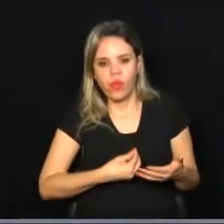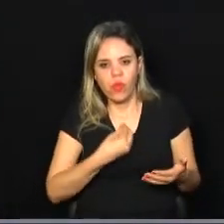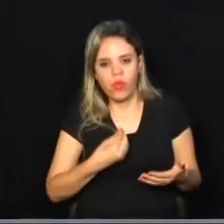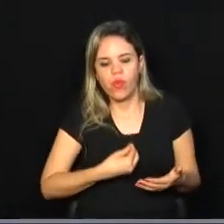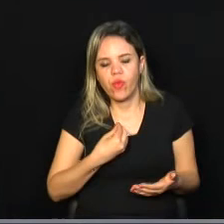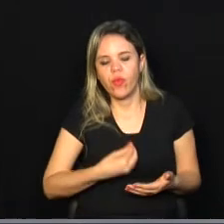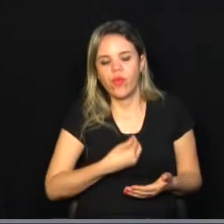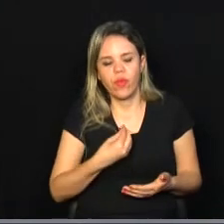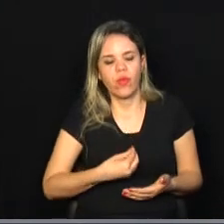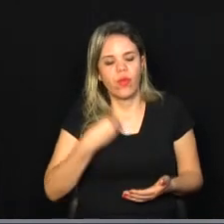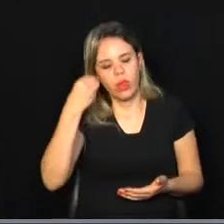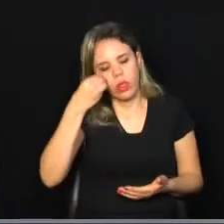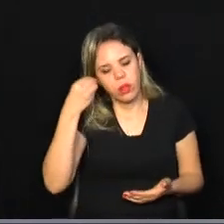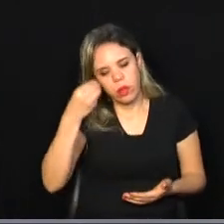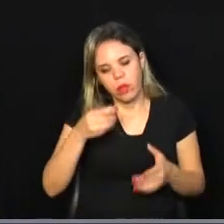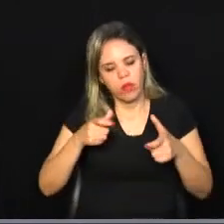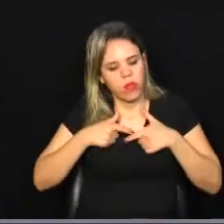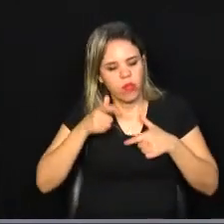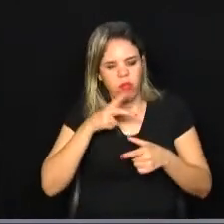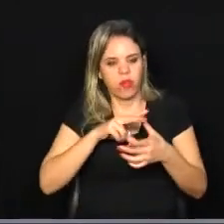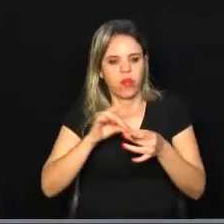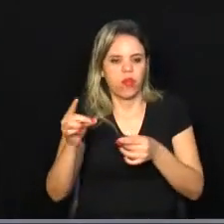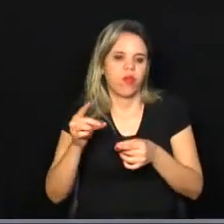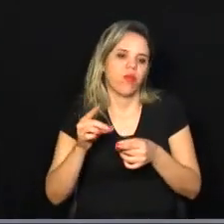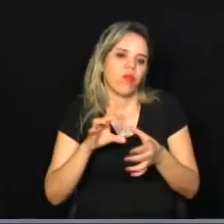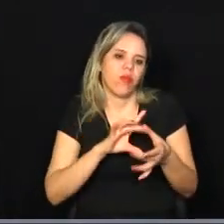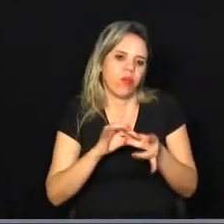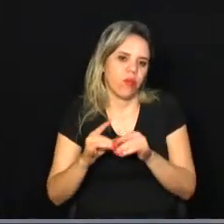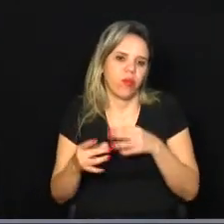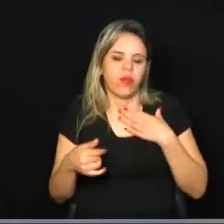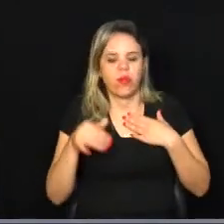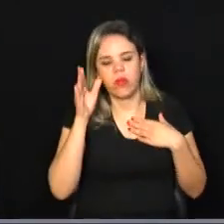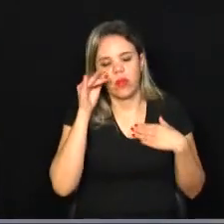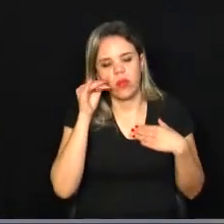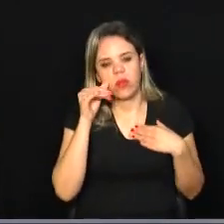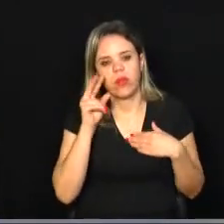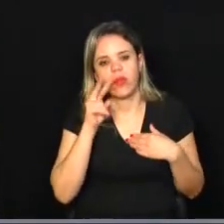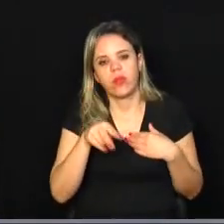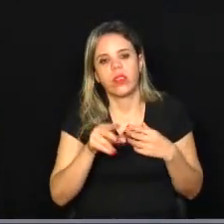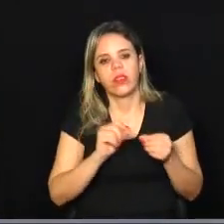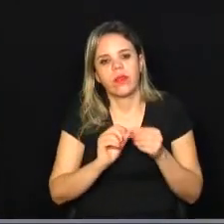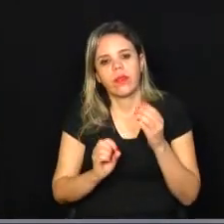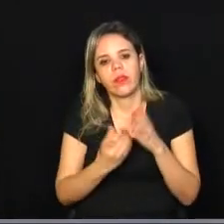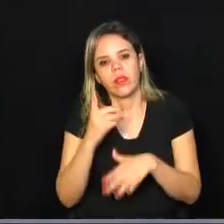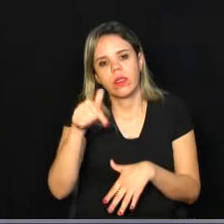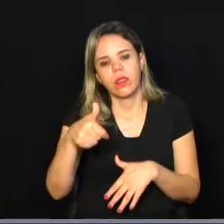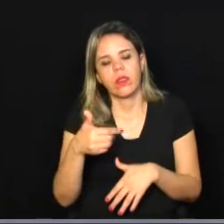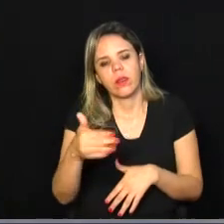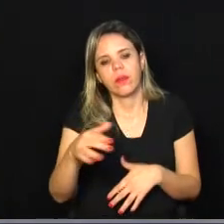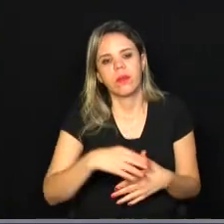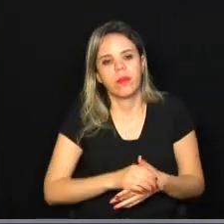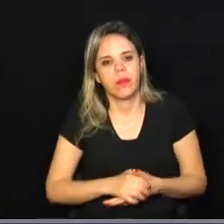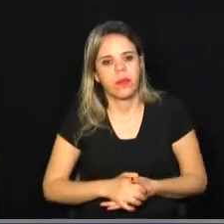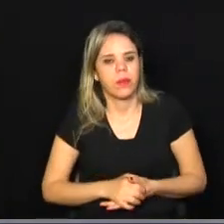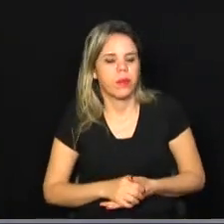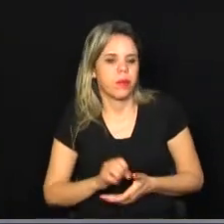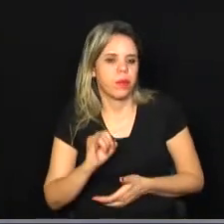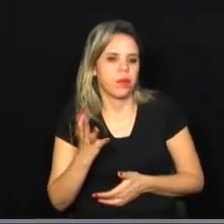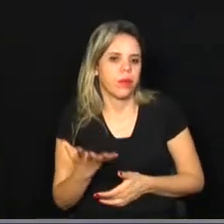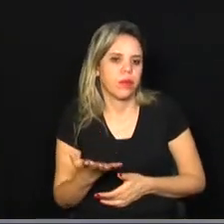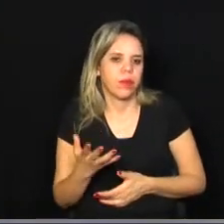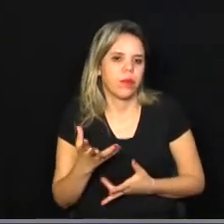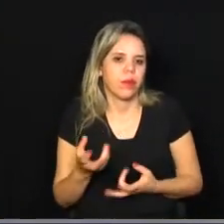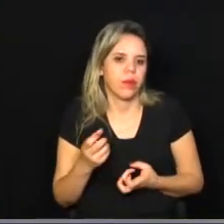nenhuma medalha olímpica vai justificar. Então, eu estou curiosa para ver o que vai acontecer daqui para frente. Se nós